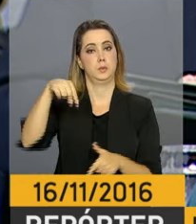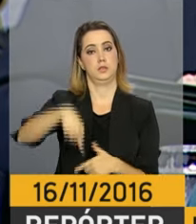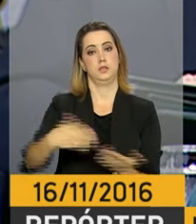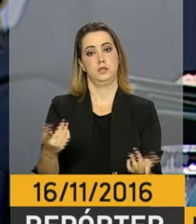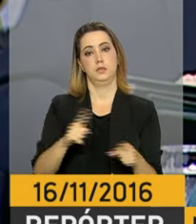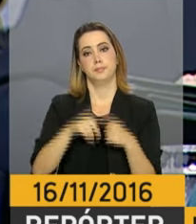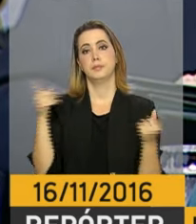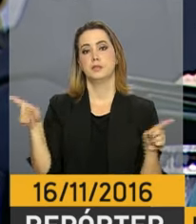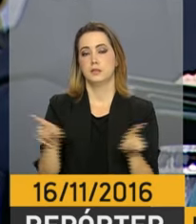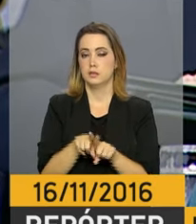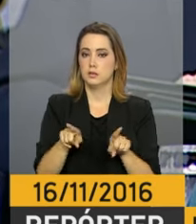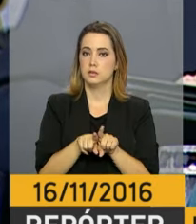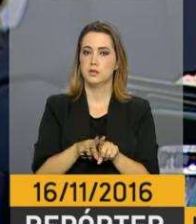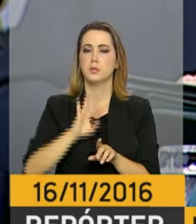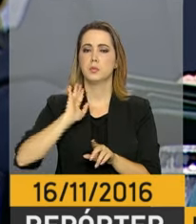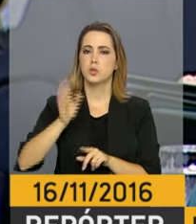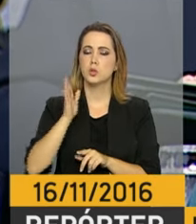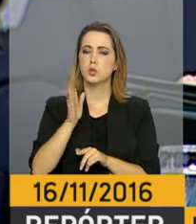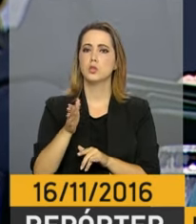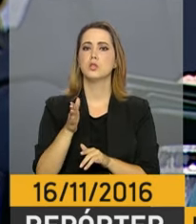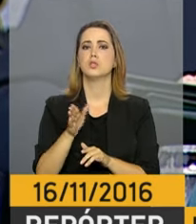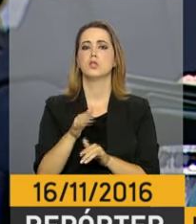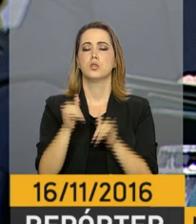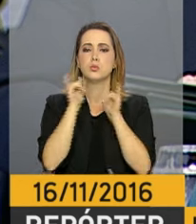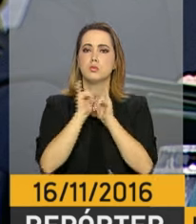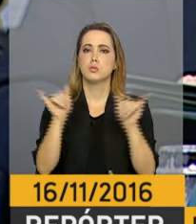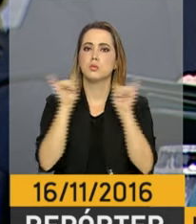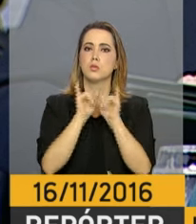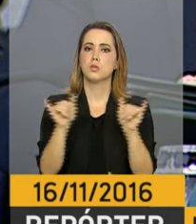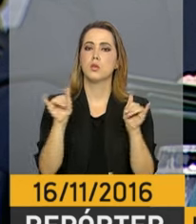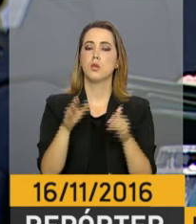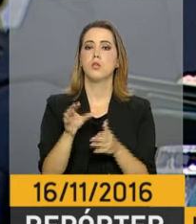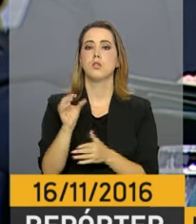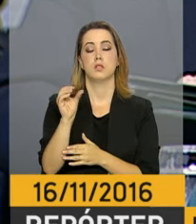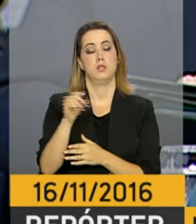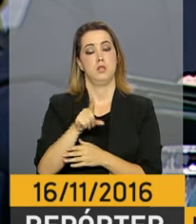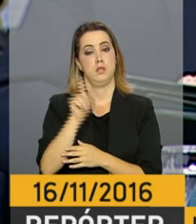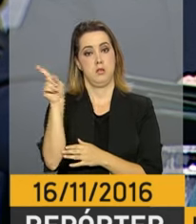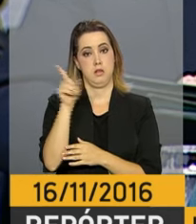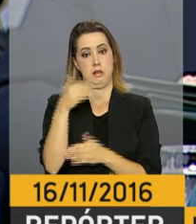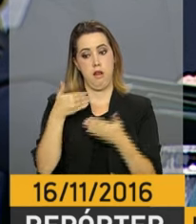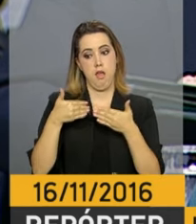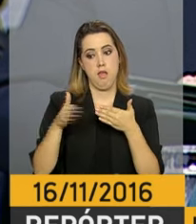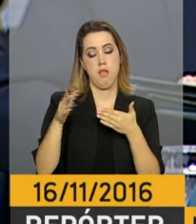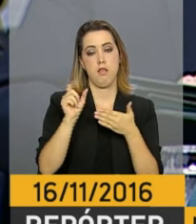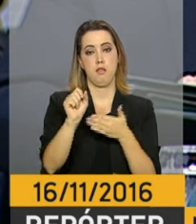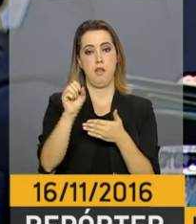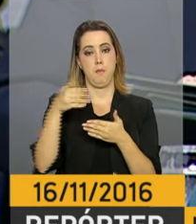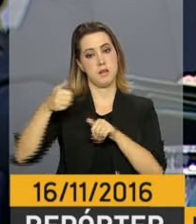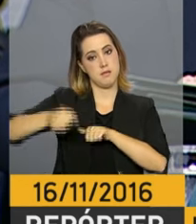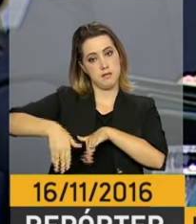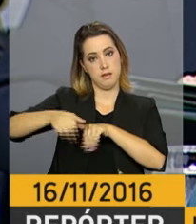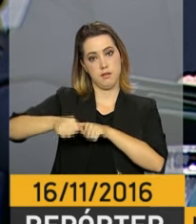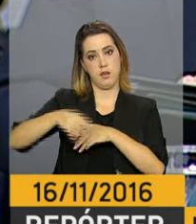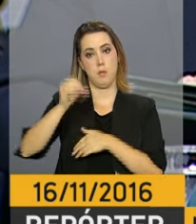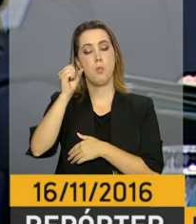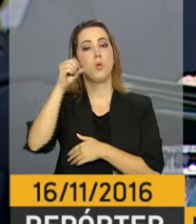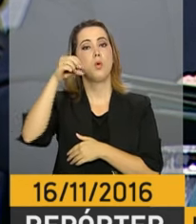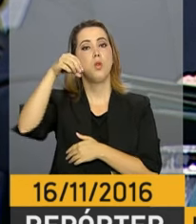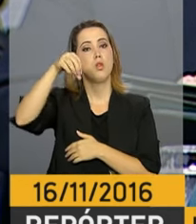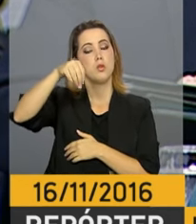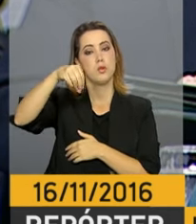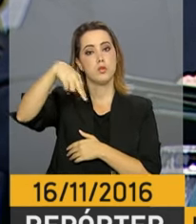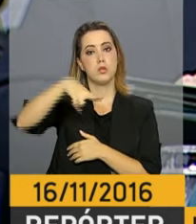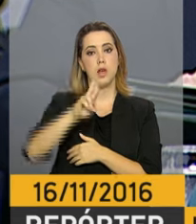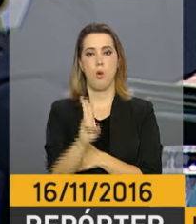fiz também no pronunciamento com que abri a assembleia geral das Nações Unidas em setembro foi um dos Tópicos